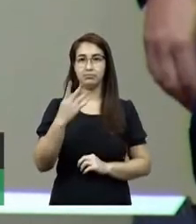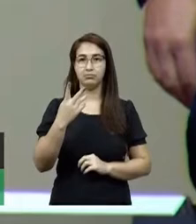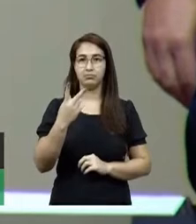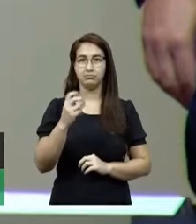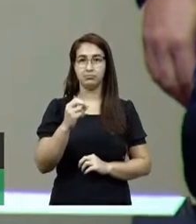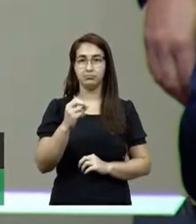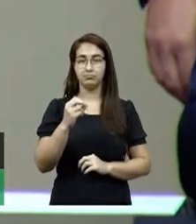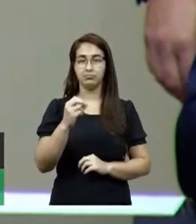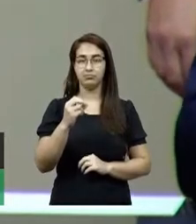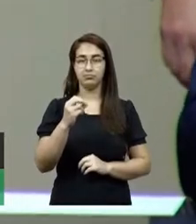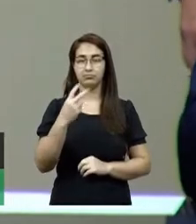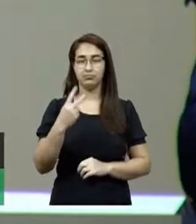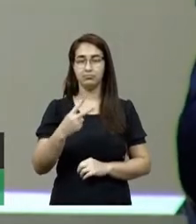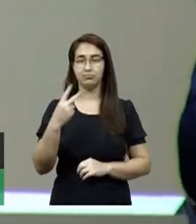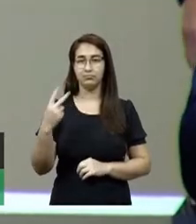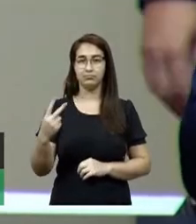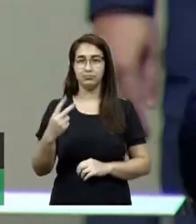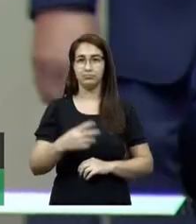00251/2022.